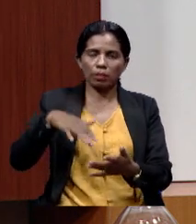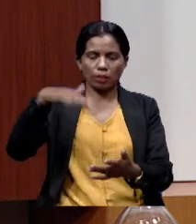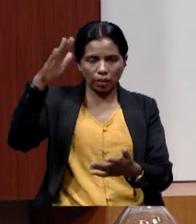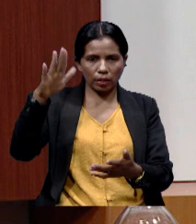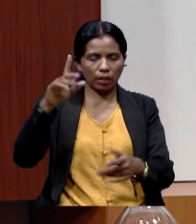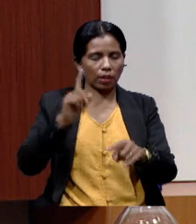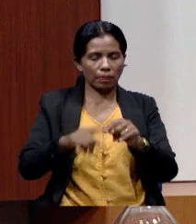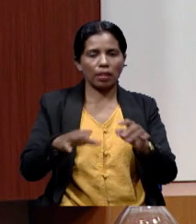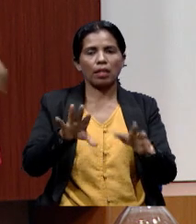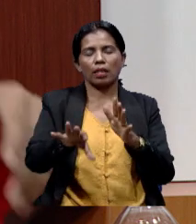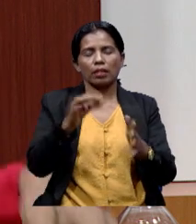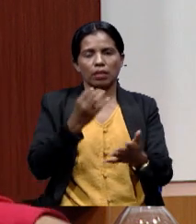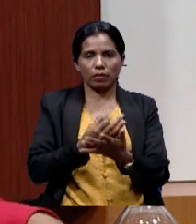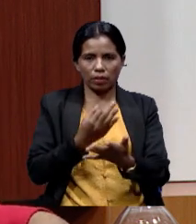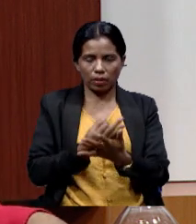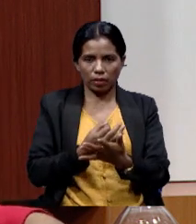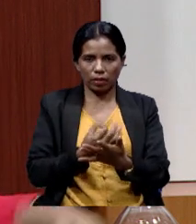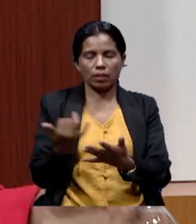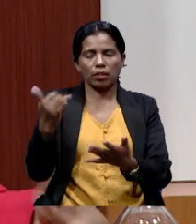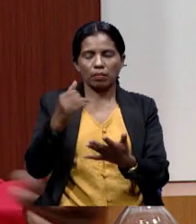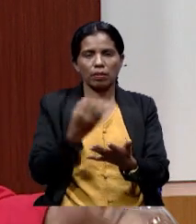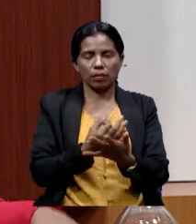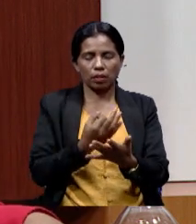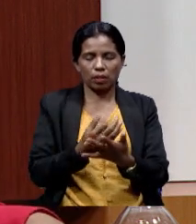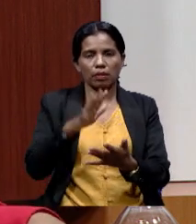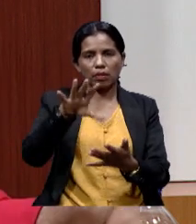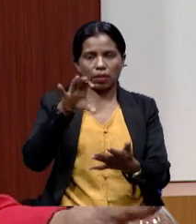500 maikraik maka, hetan